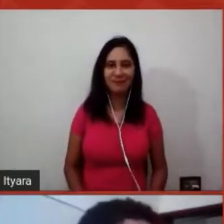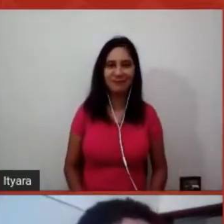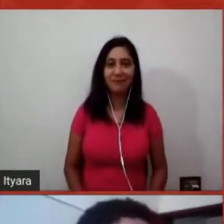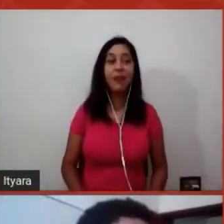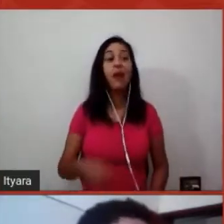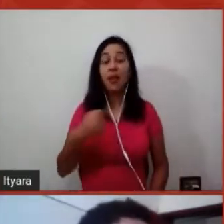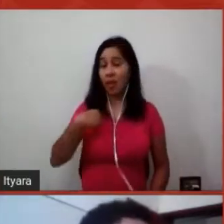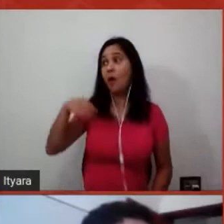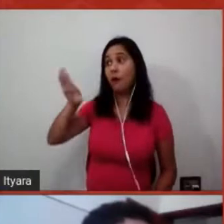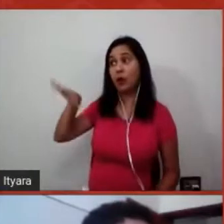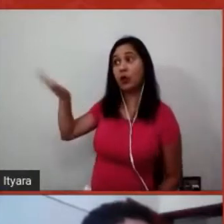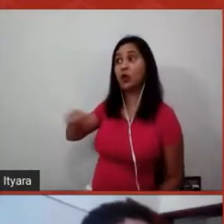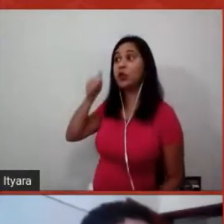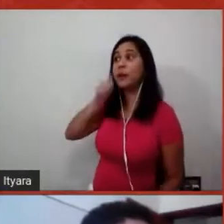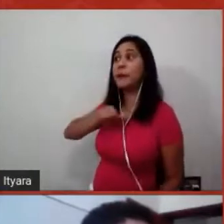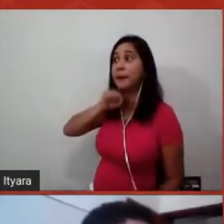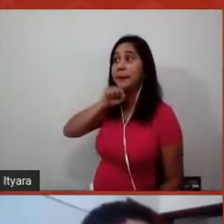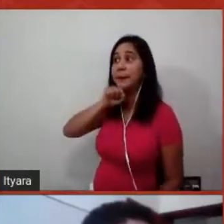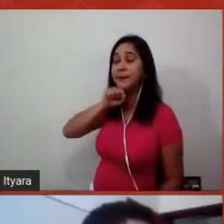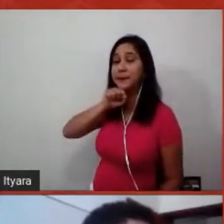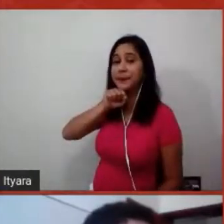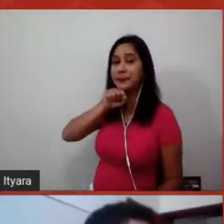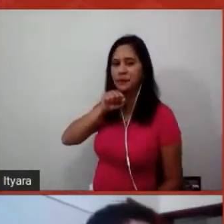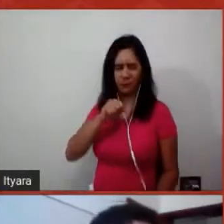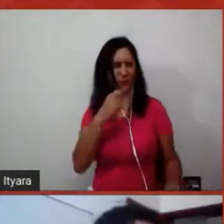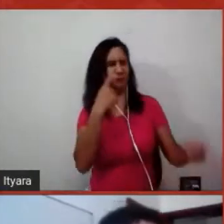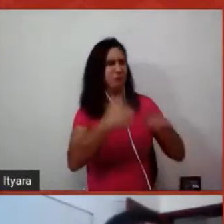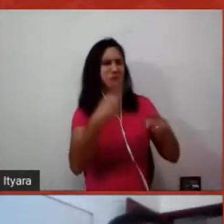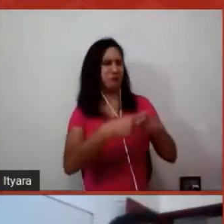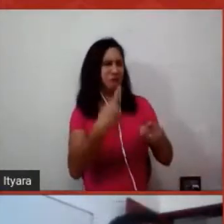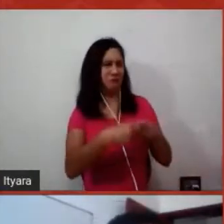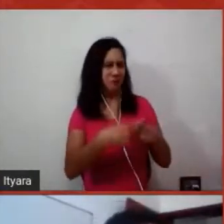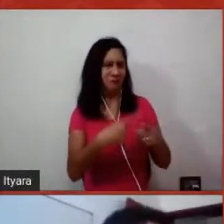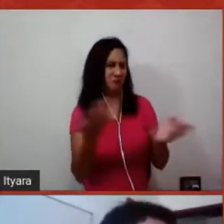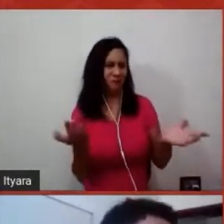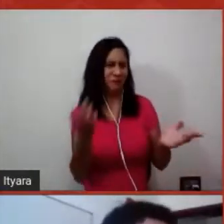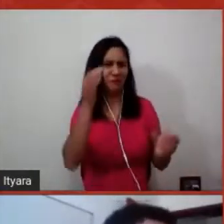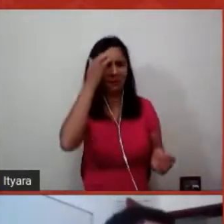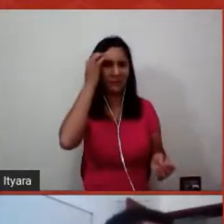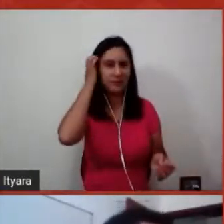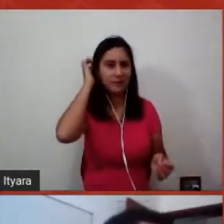Vou chamar a mãe. Por quê?